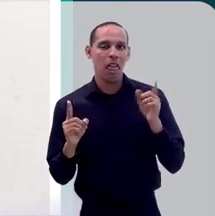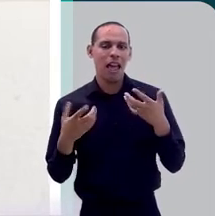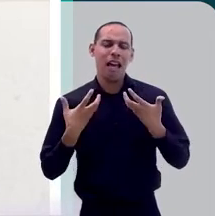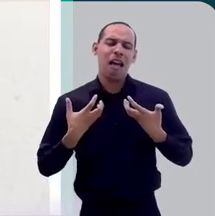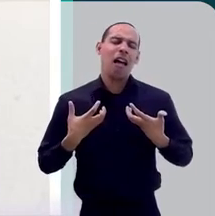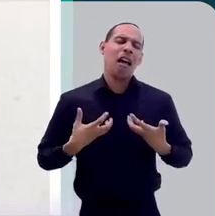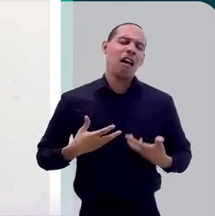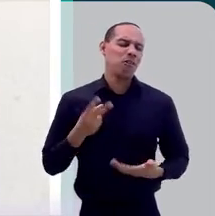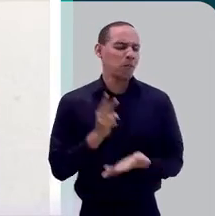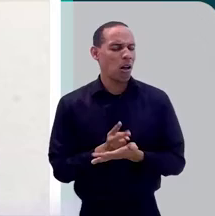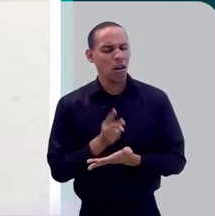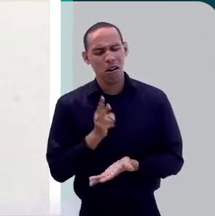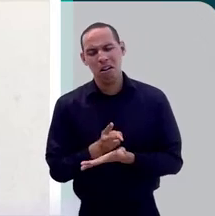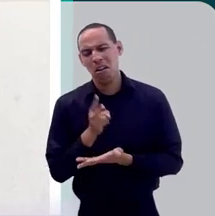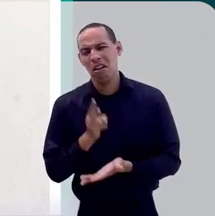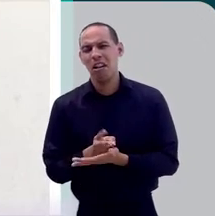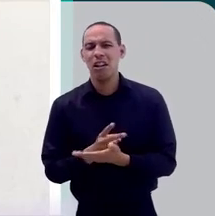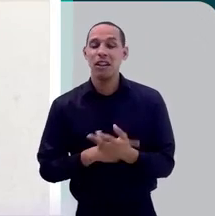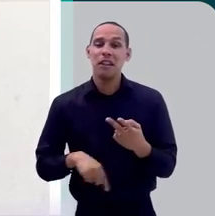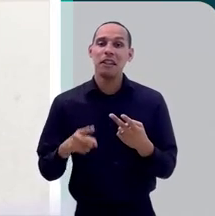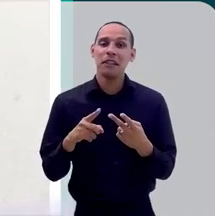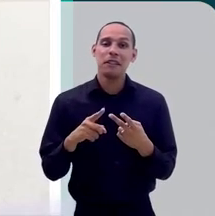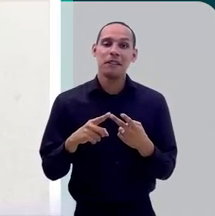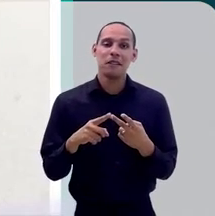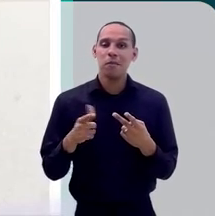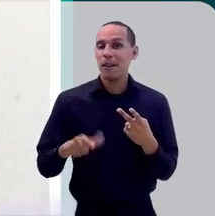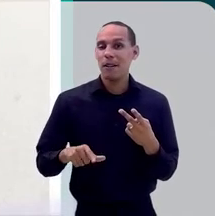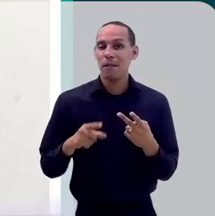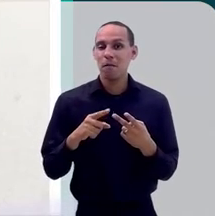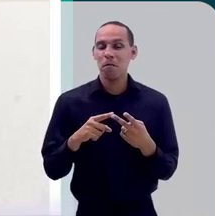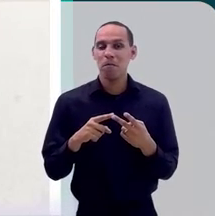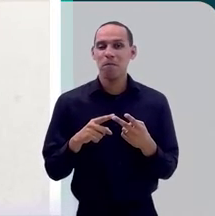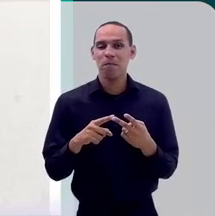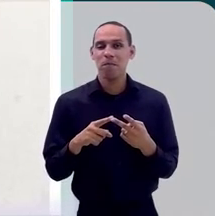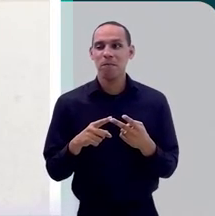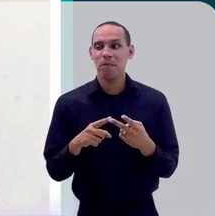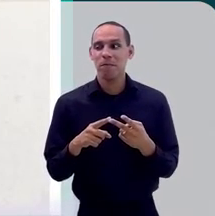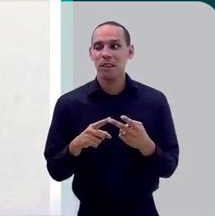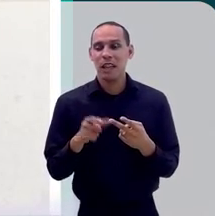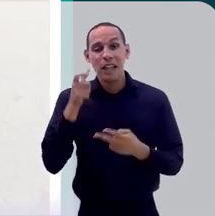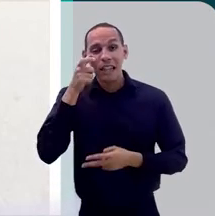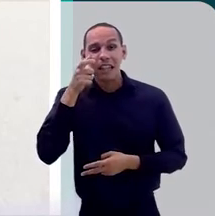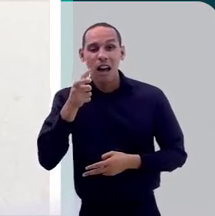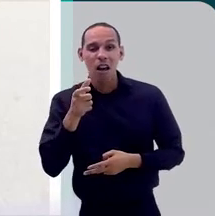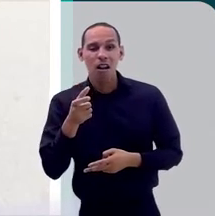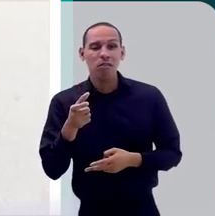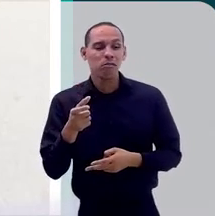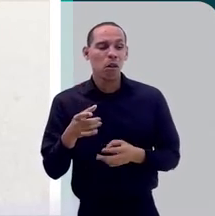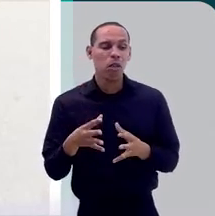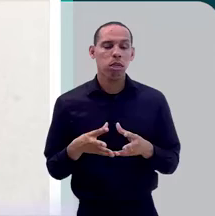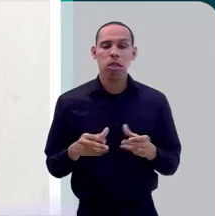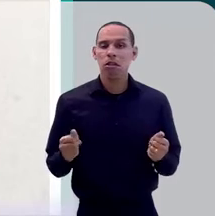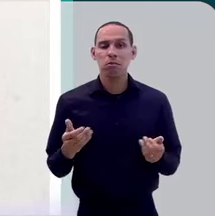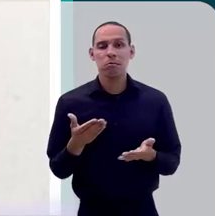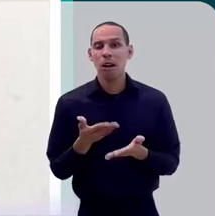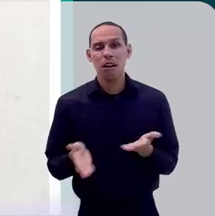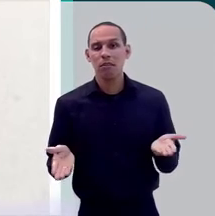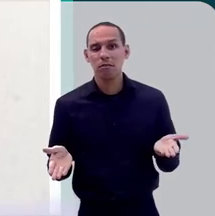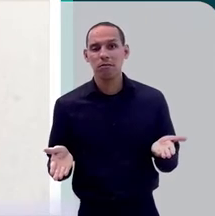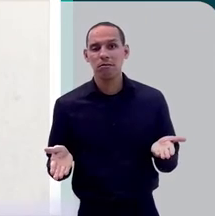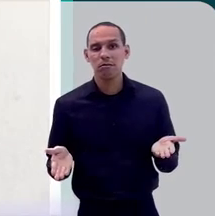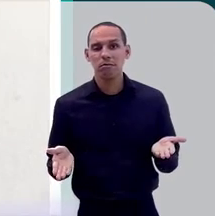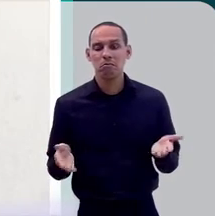de fadiga persistente, de perda de interesse, tanto